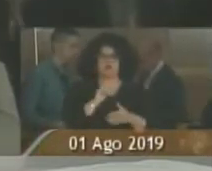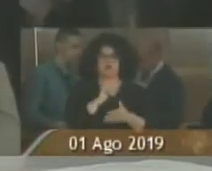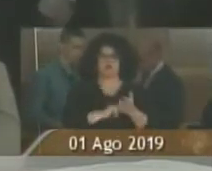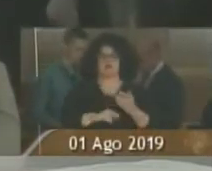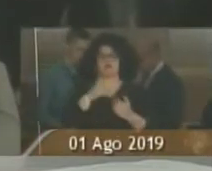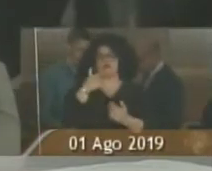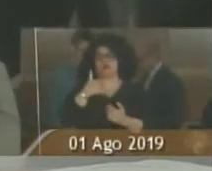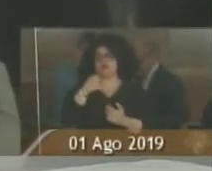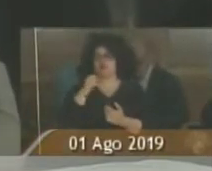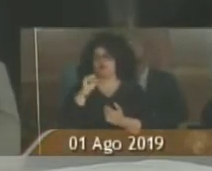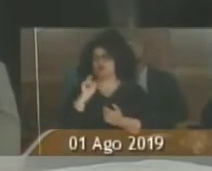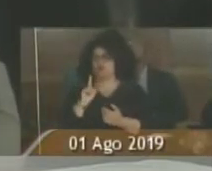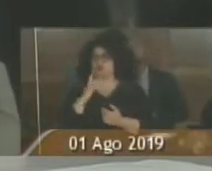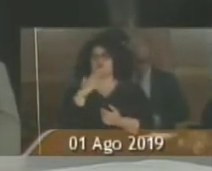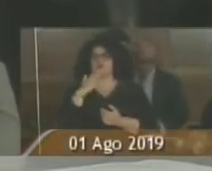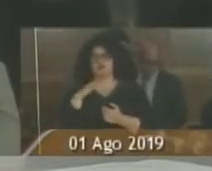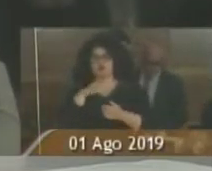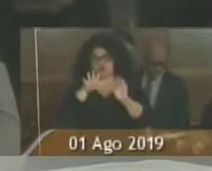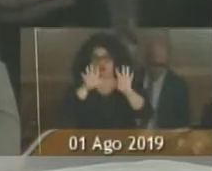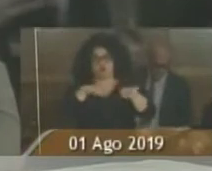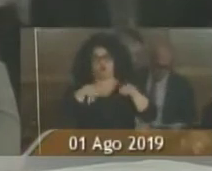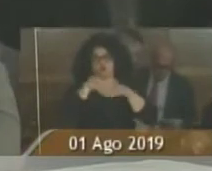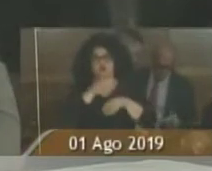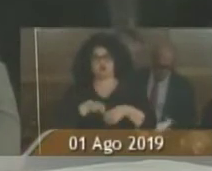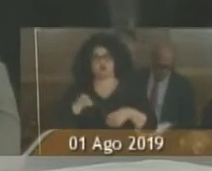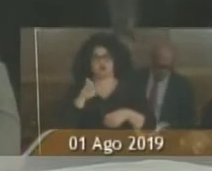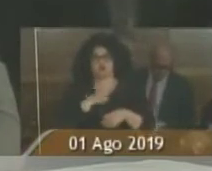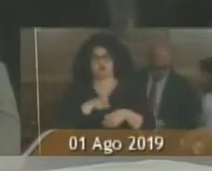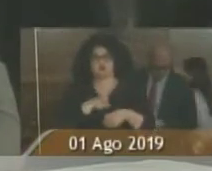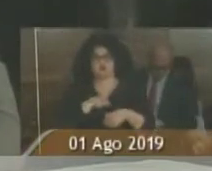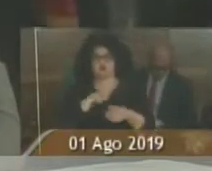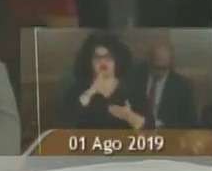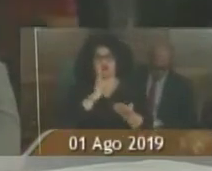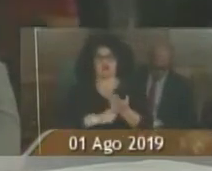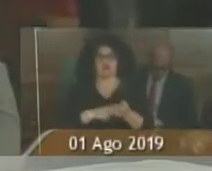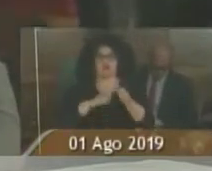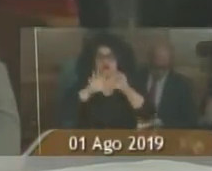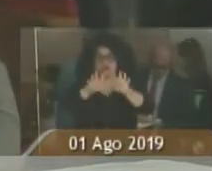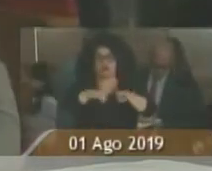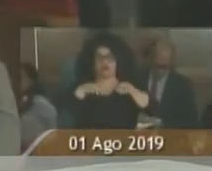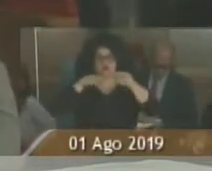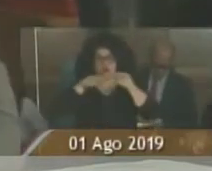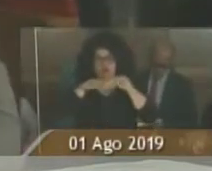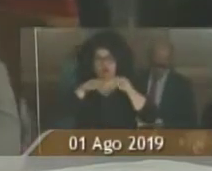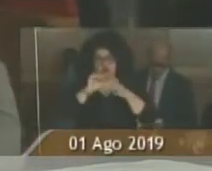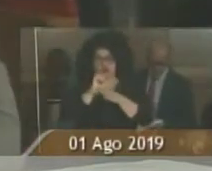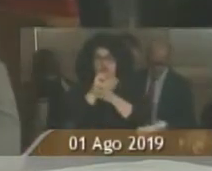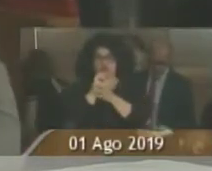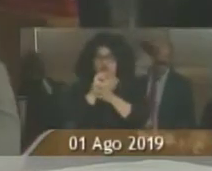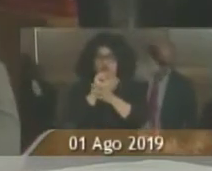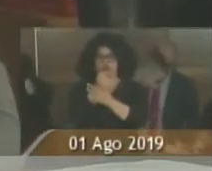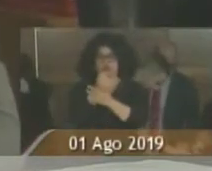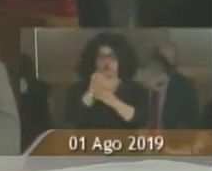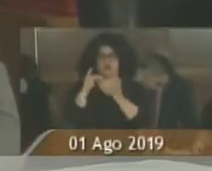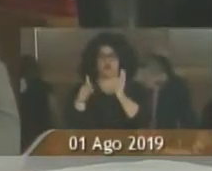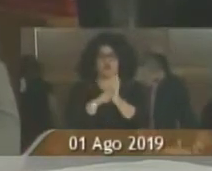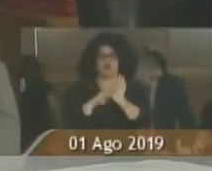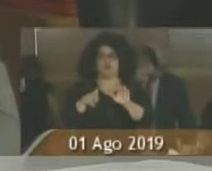à mesa diretora que seja liberado o uso do plenário para que seja realizada audiência pública referente à segurança pública na Ilha